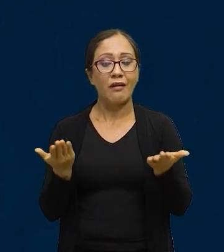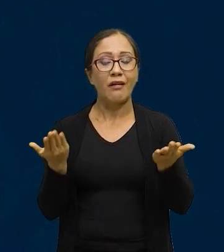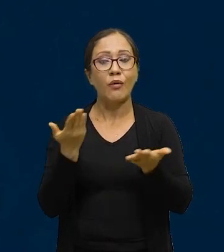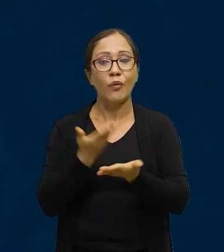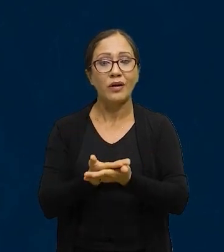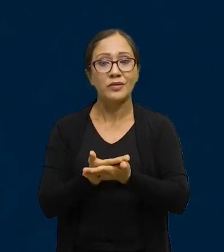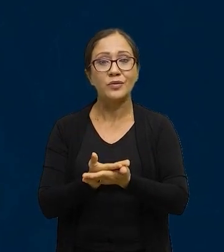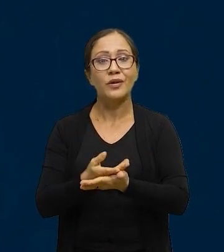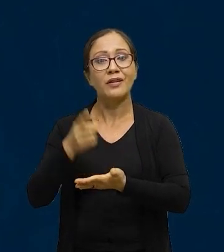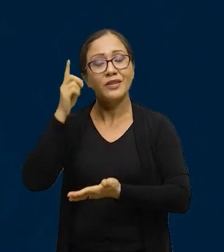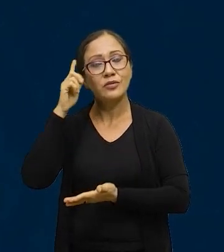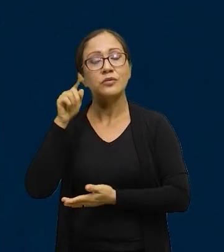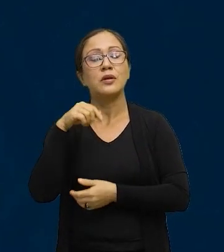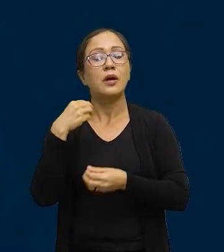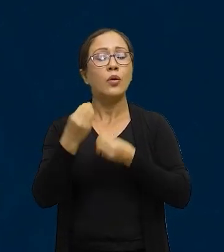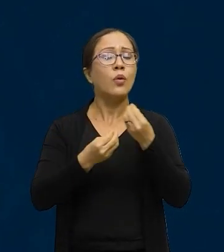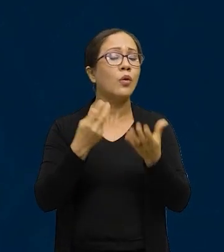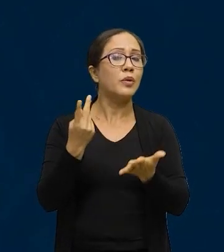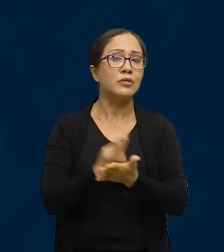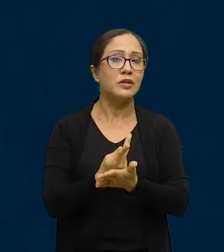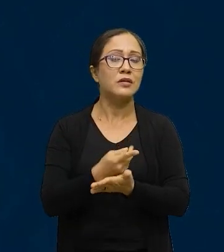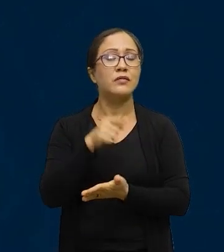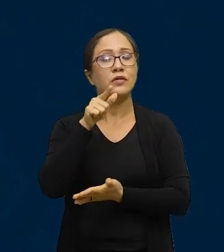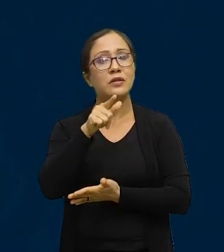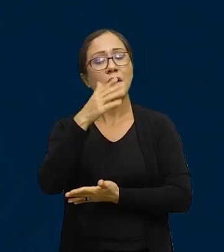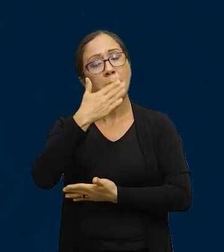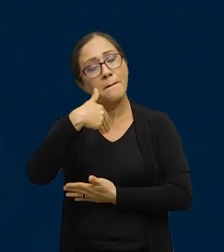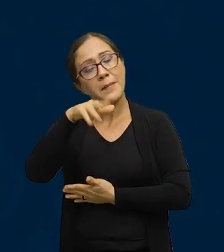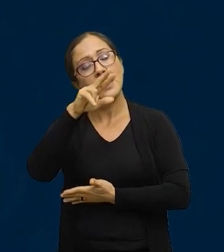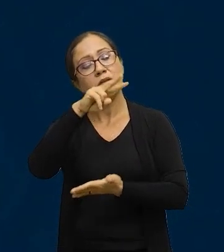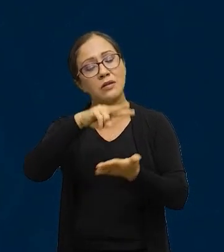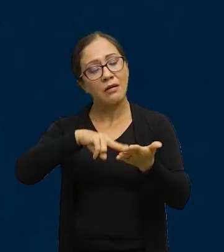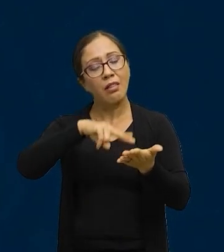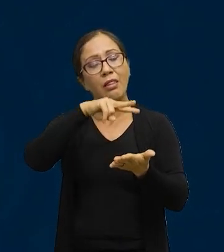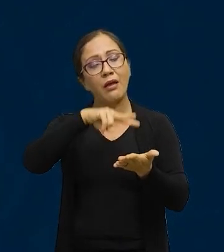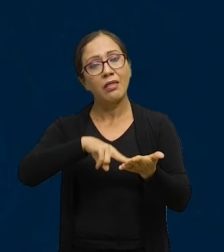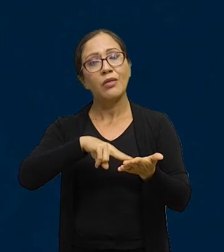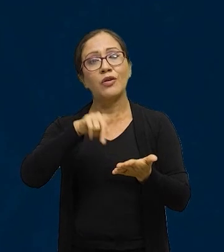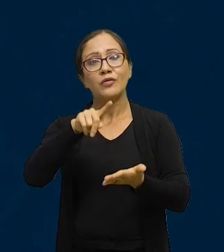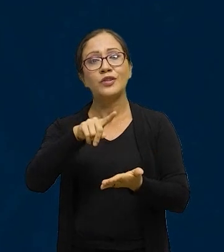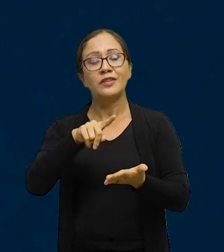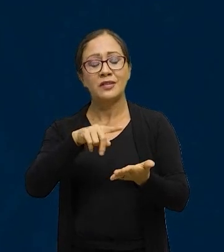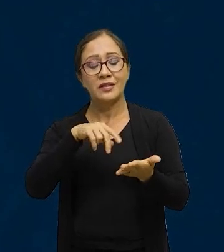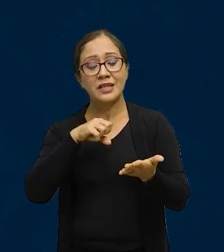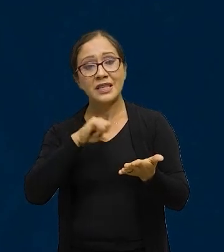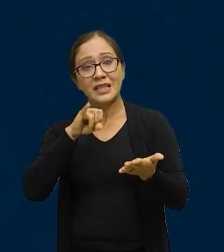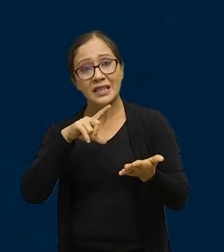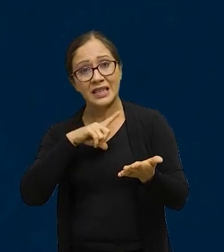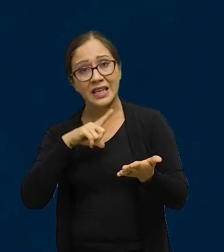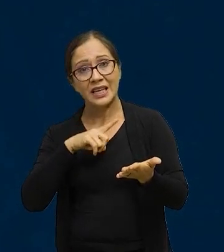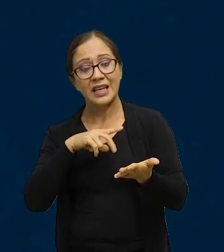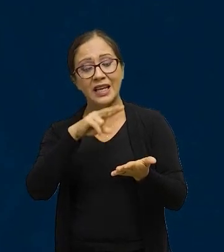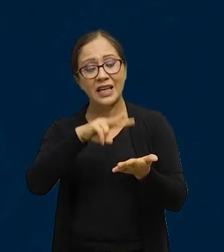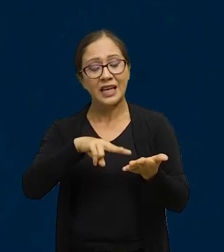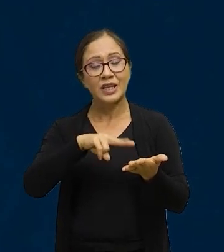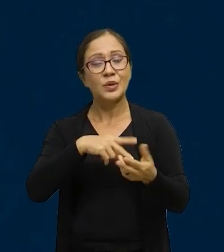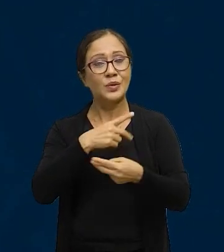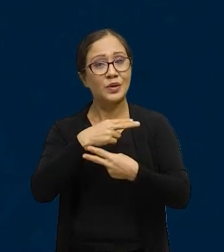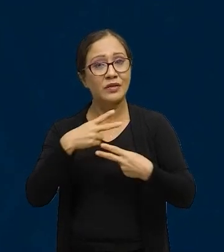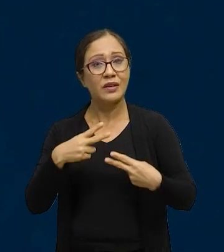Quanto mais leitura tiver, mais rápido você consegue chegar